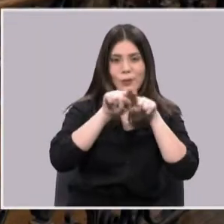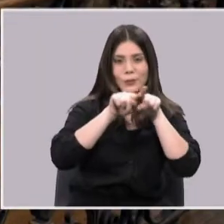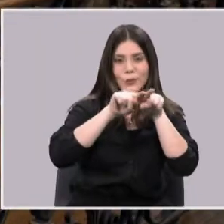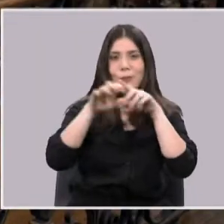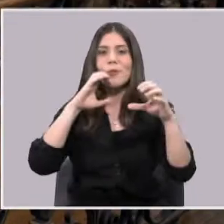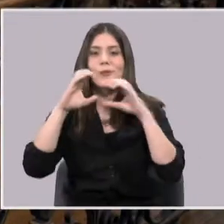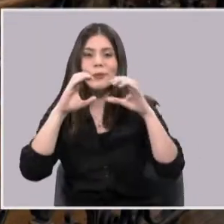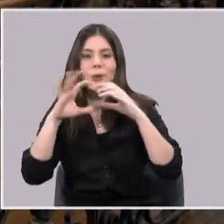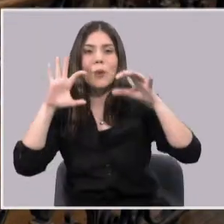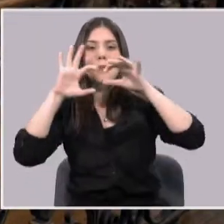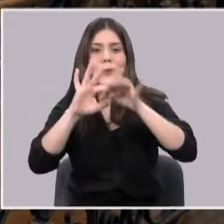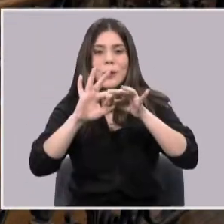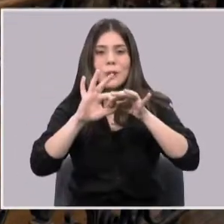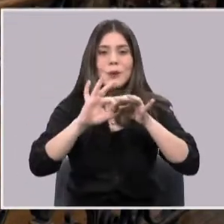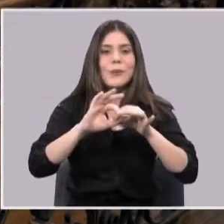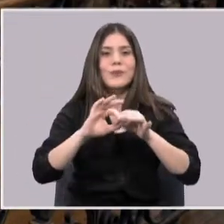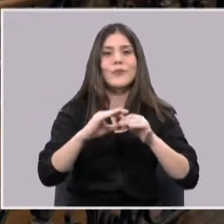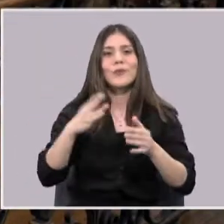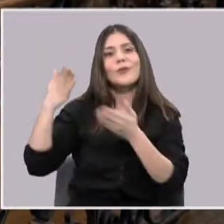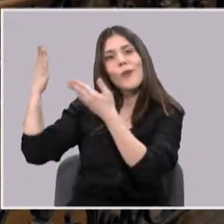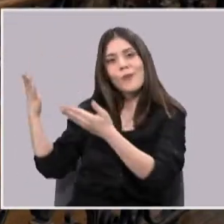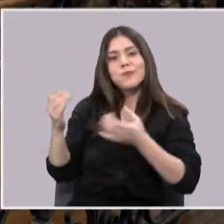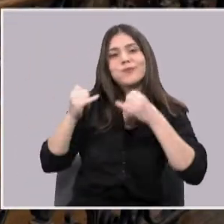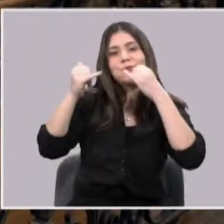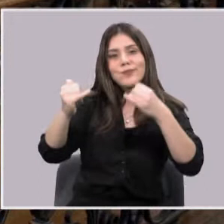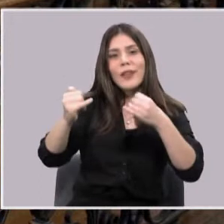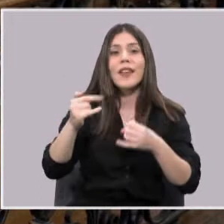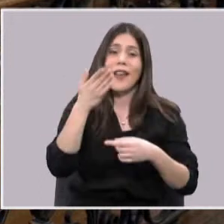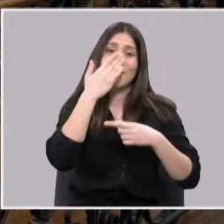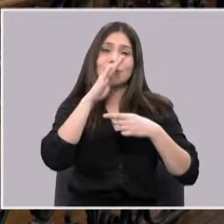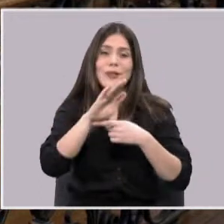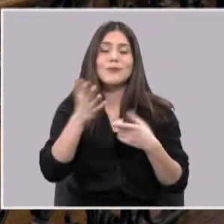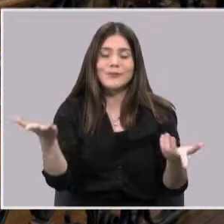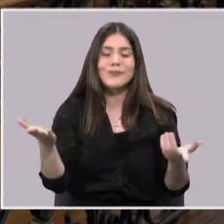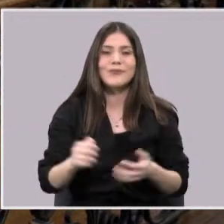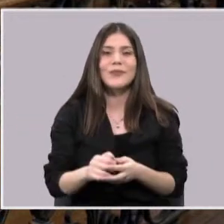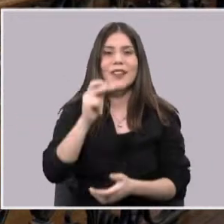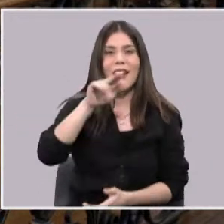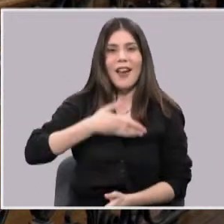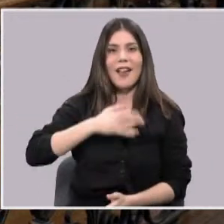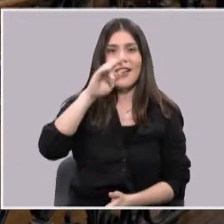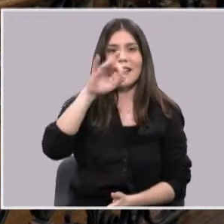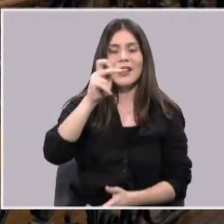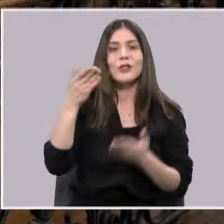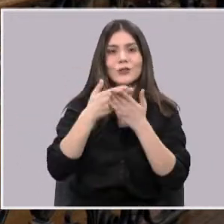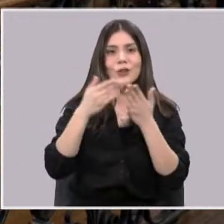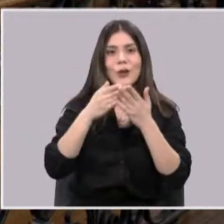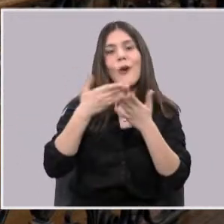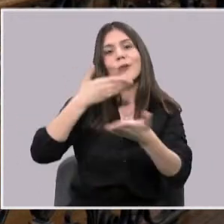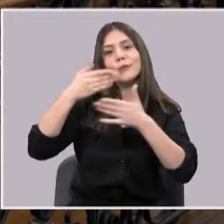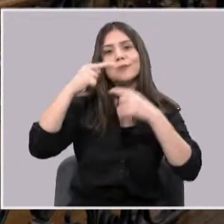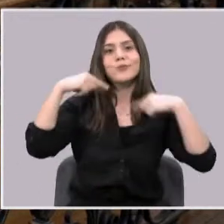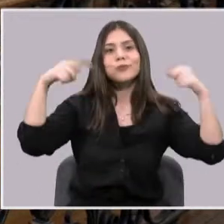A política e a comunicação andam de mãos dadas e a nossa próxima convidada é exemplo disso mesmo. A Andréa Bernardo